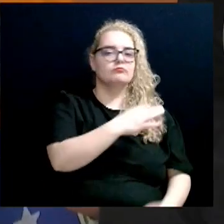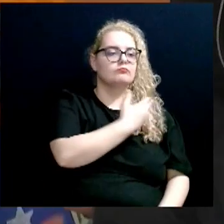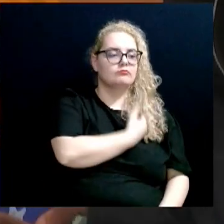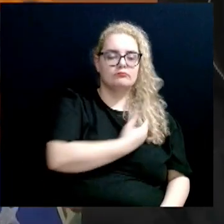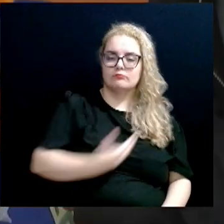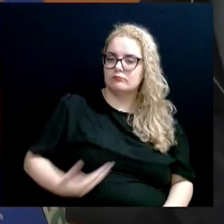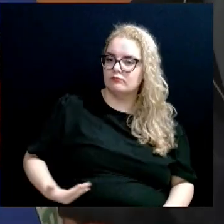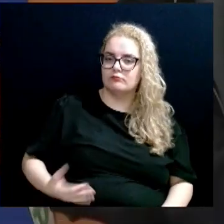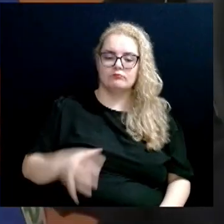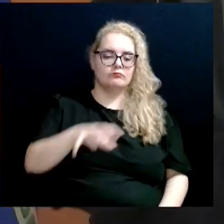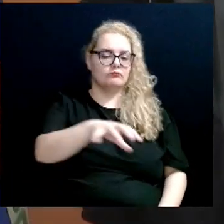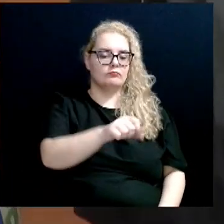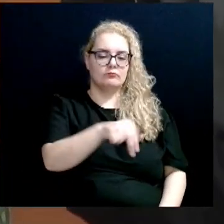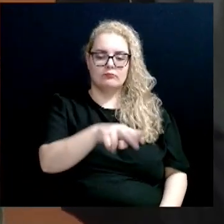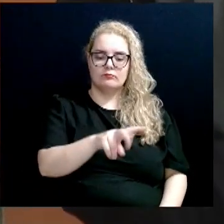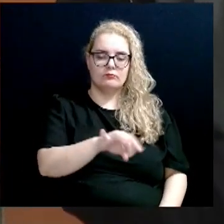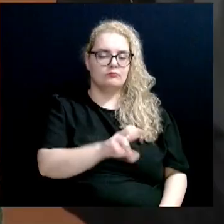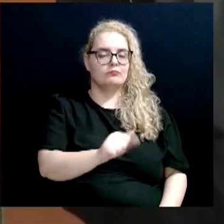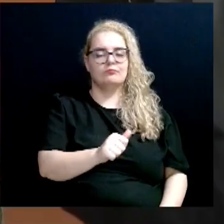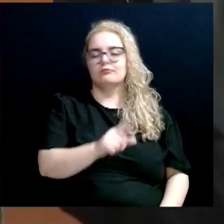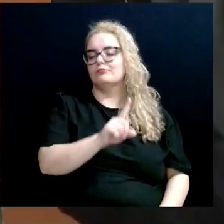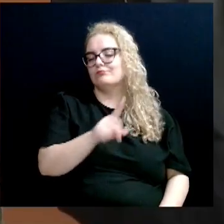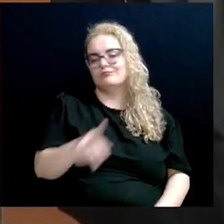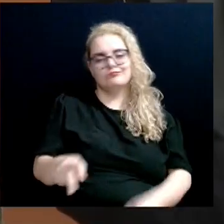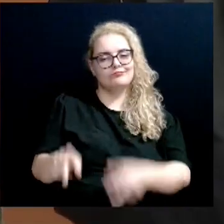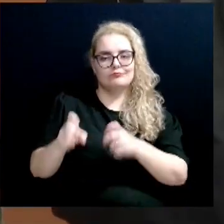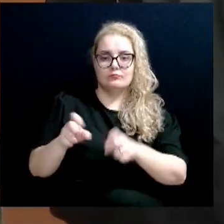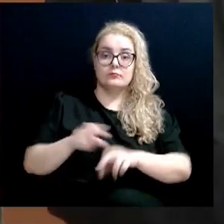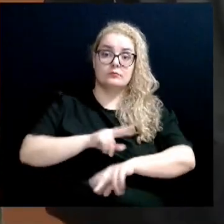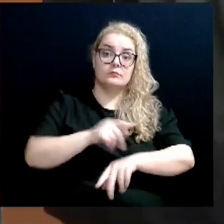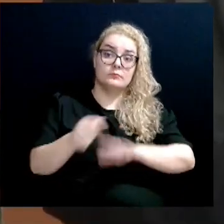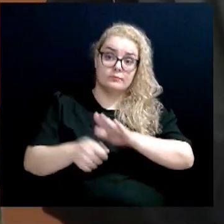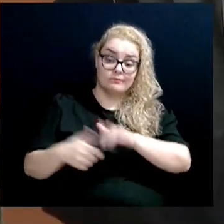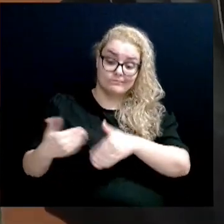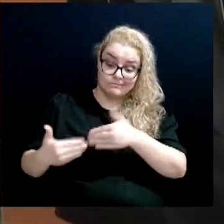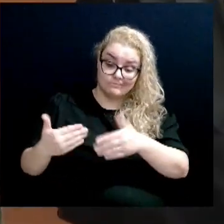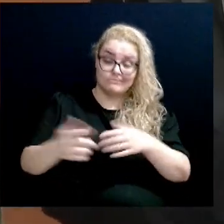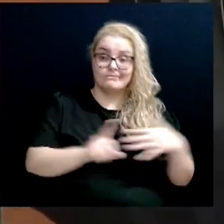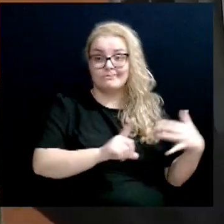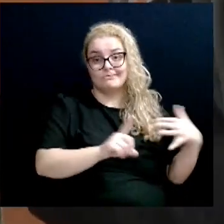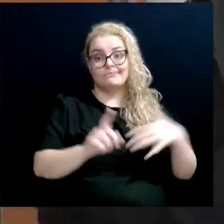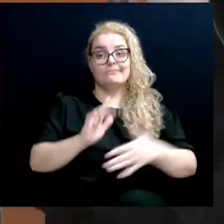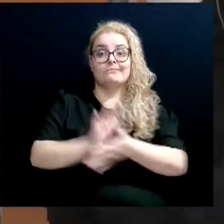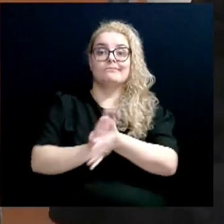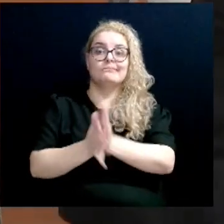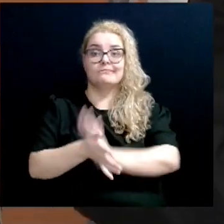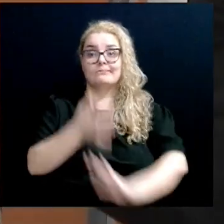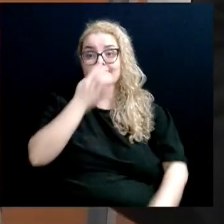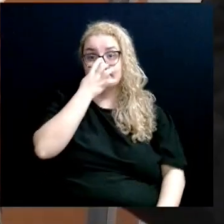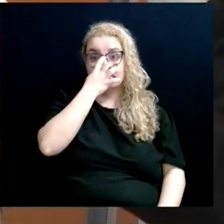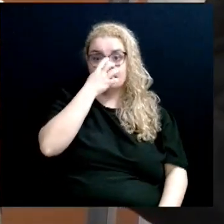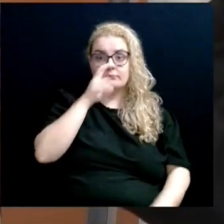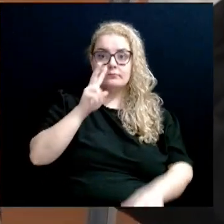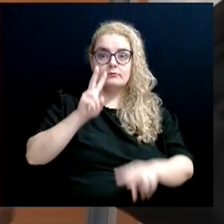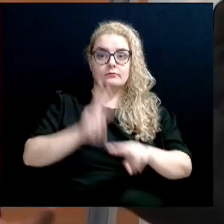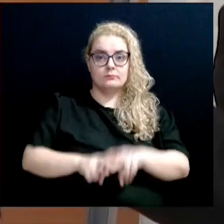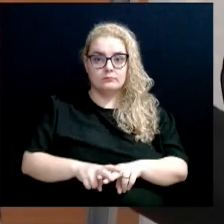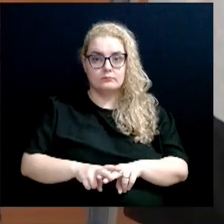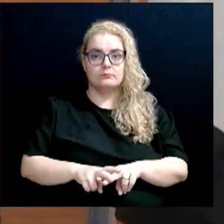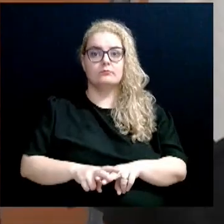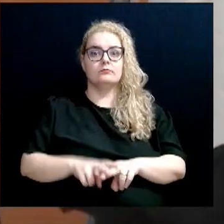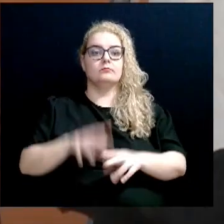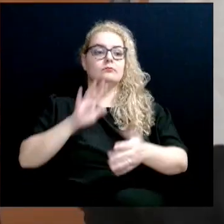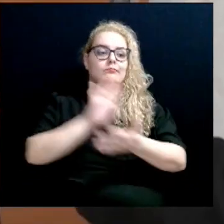diversas associações têm passado por um processo de perseguição, da prisão dos seus membros, destruição dos seus equipamentos